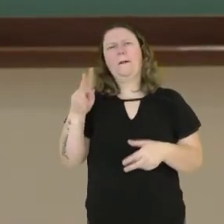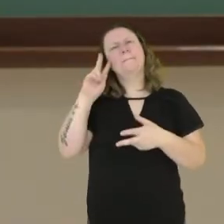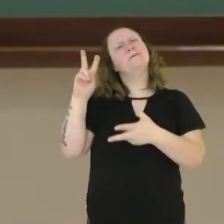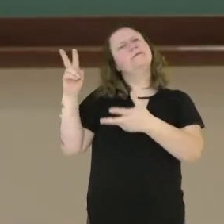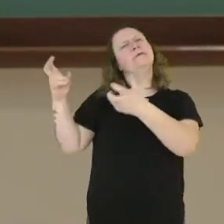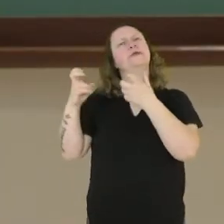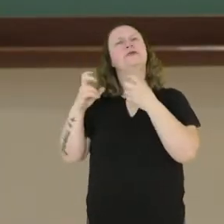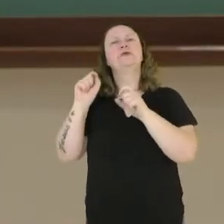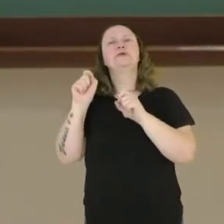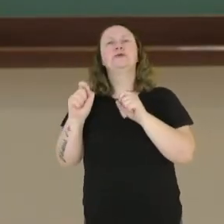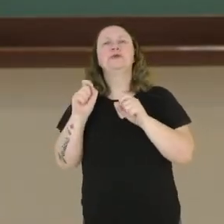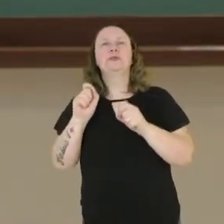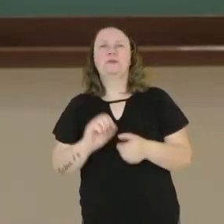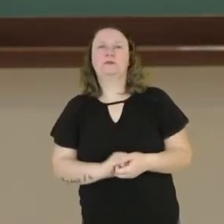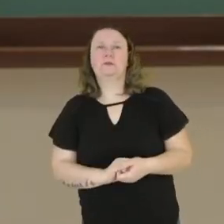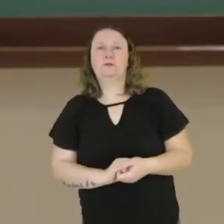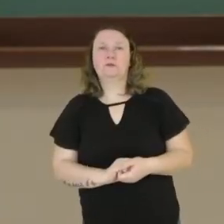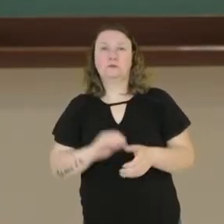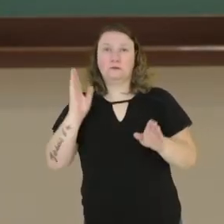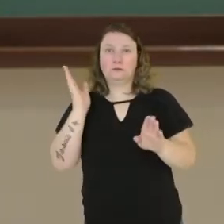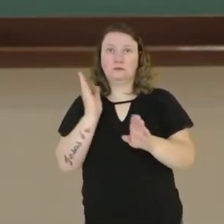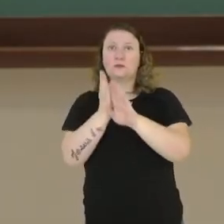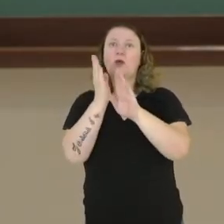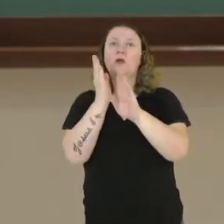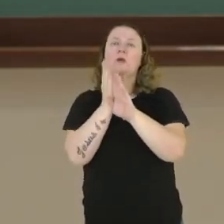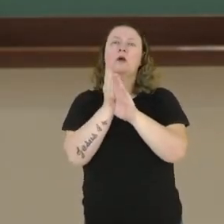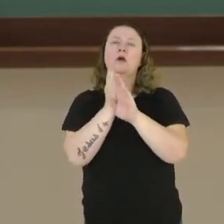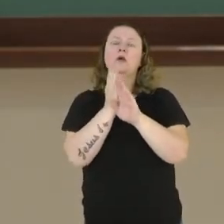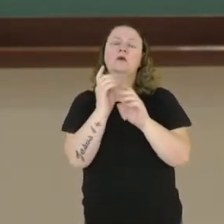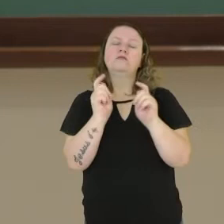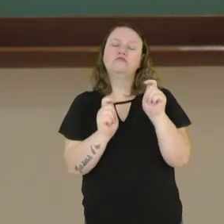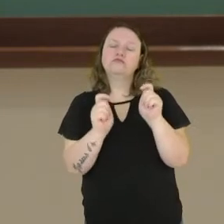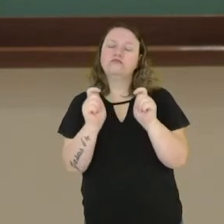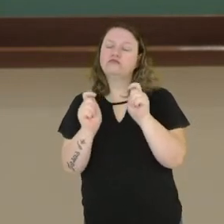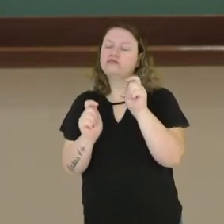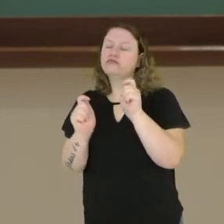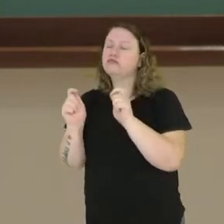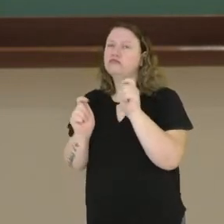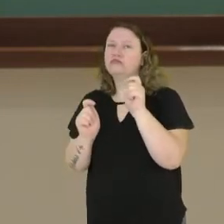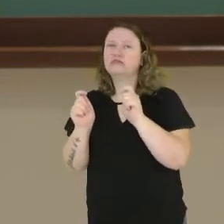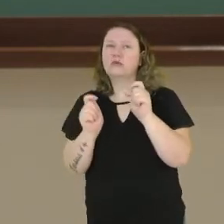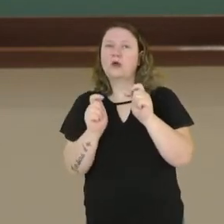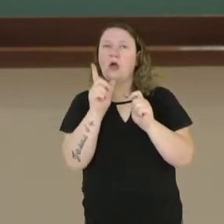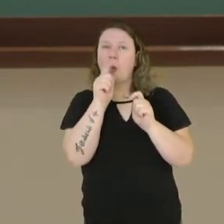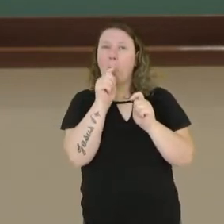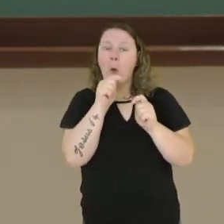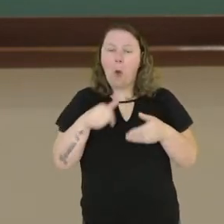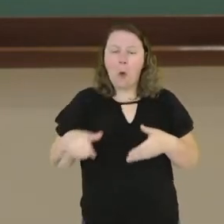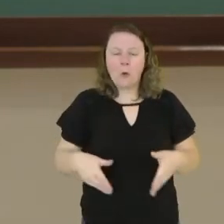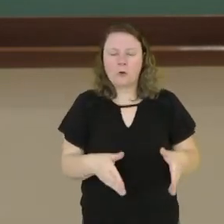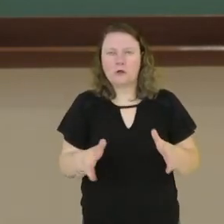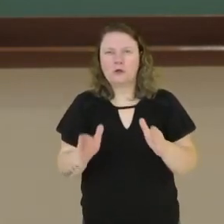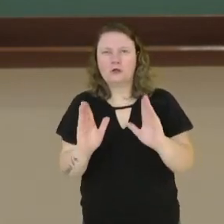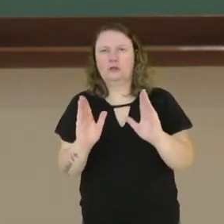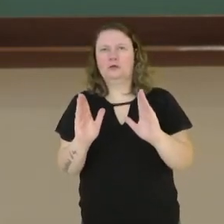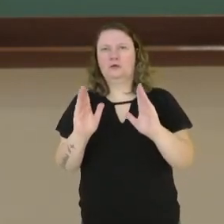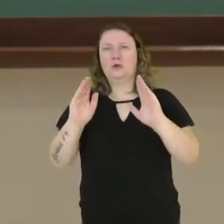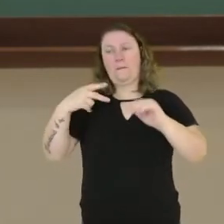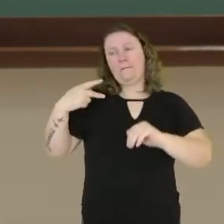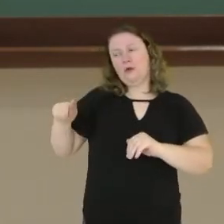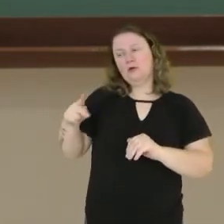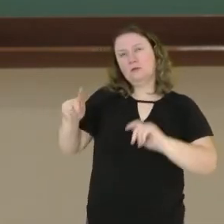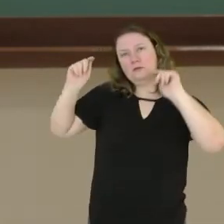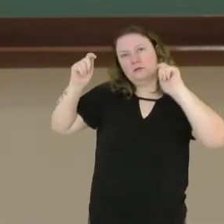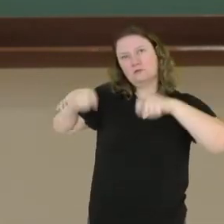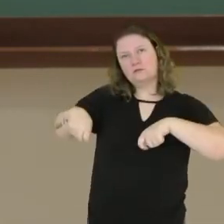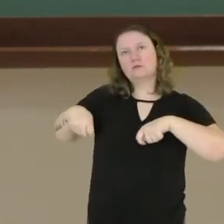situação, porque é através, né, desse controle, através dos rios, é que o Paraguai ele conseguia sair